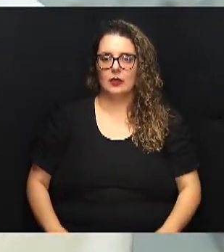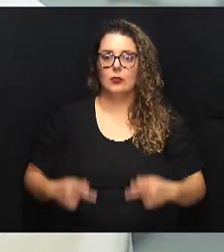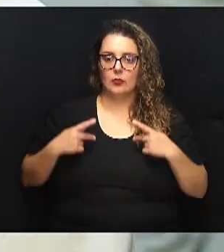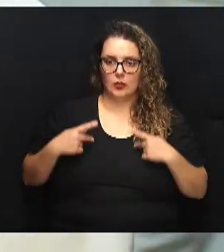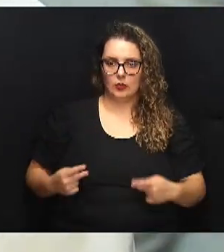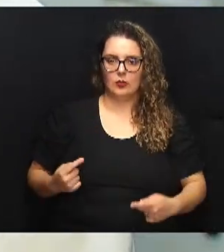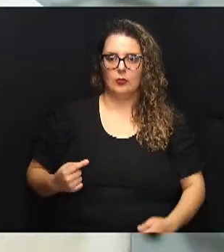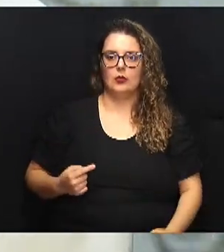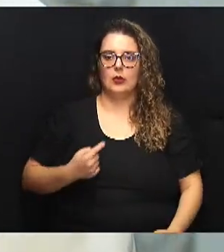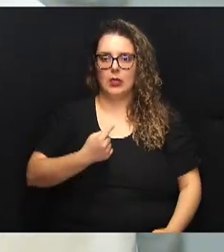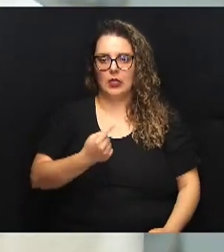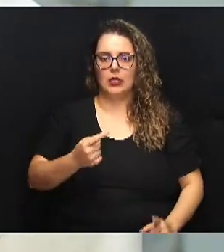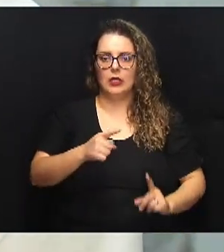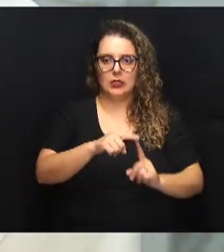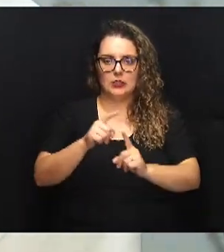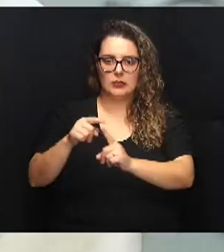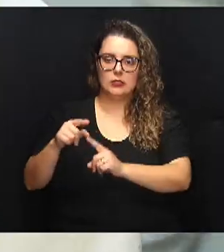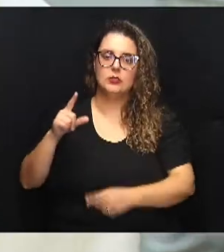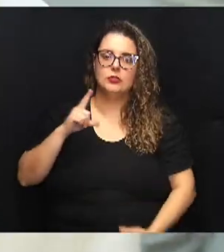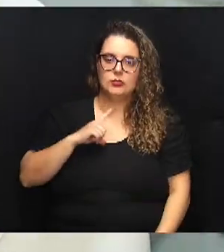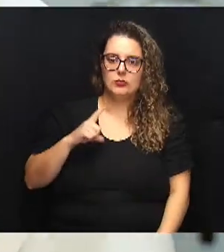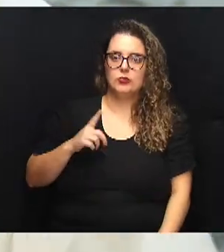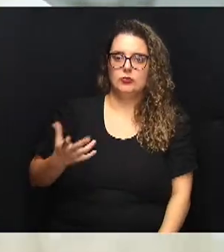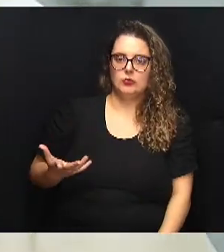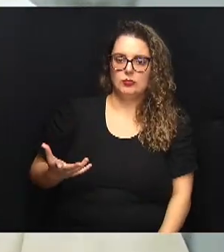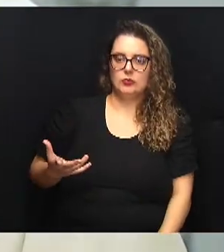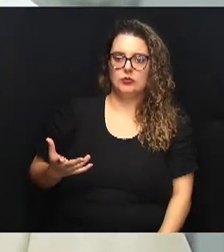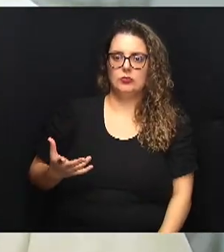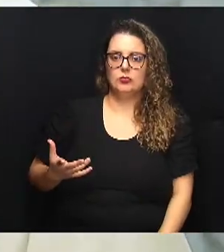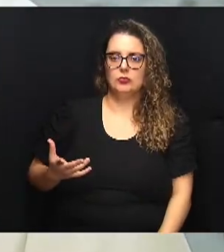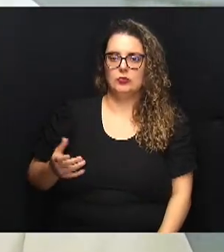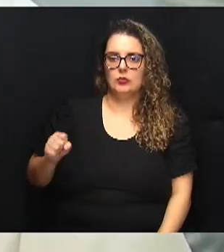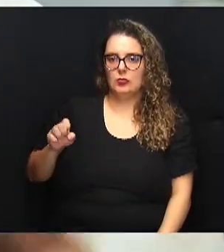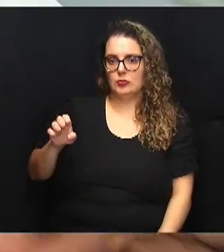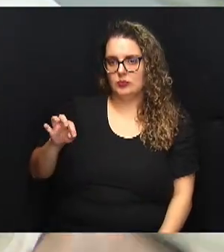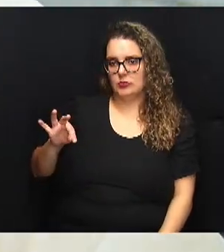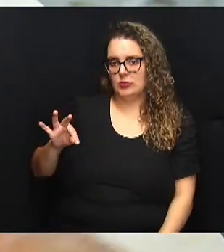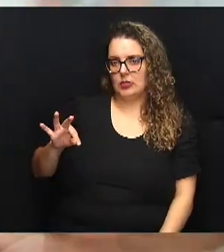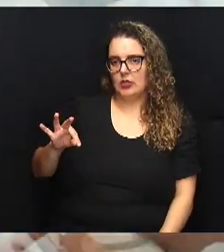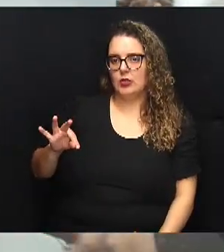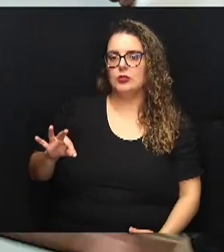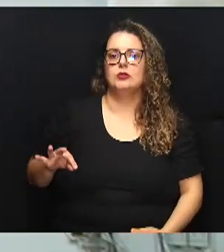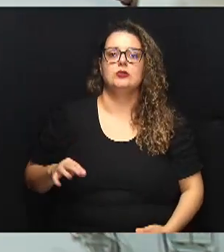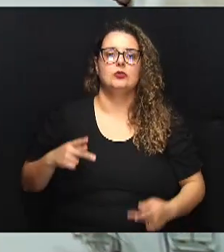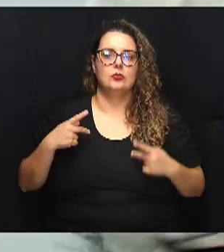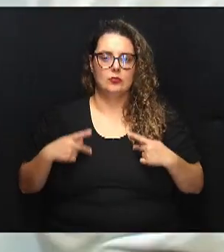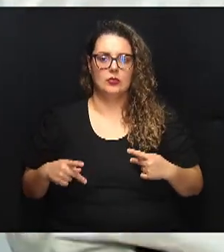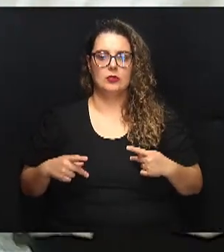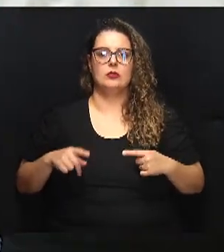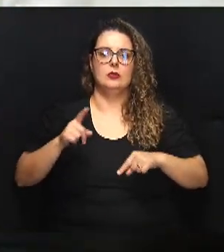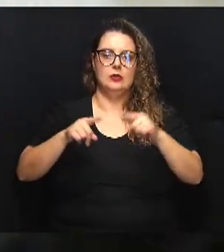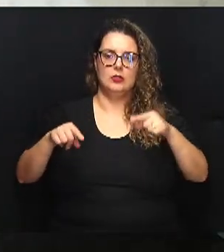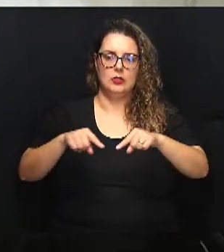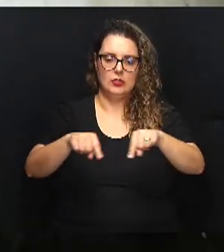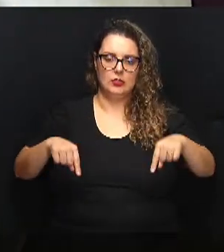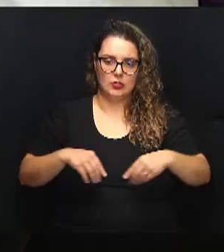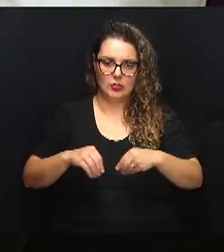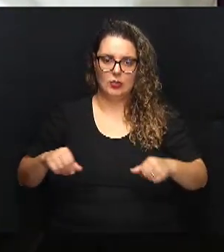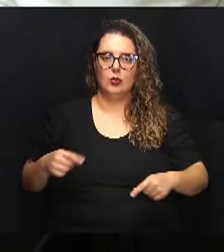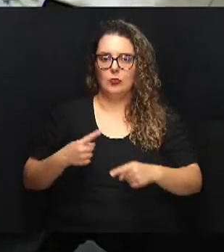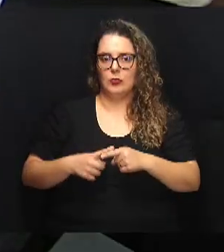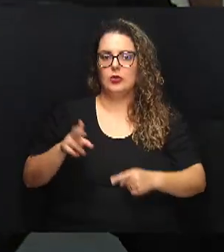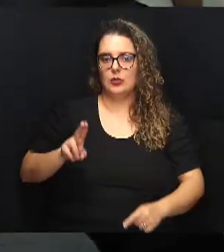Cada estilo tem um set de posturas, porque ele varia na relação de terreno, do porquê que ele é